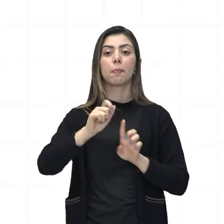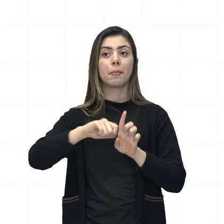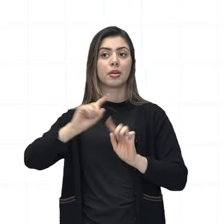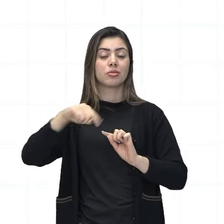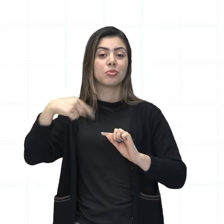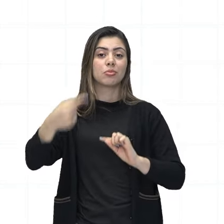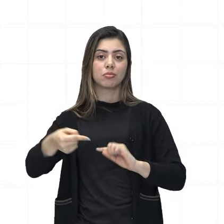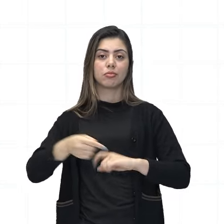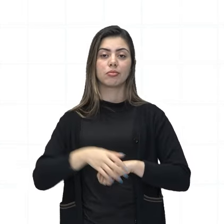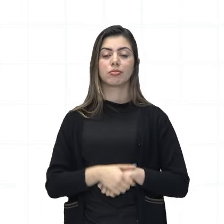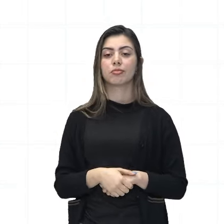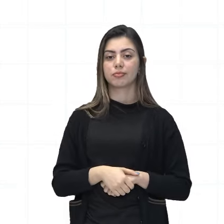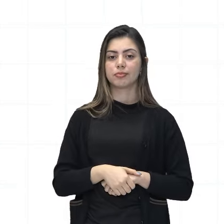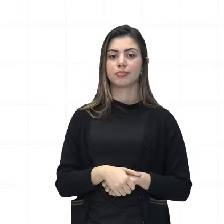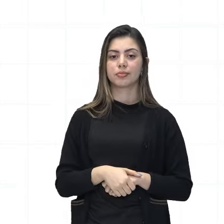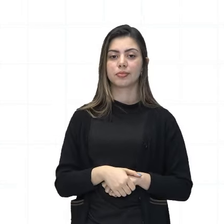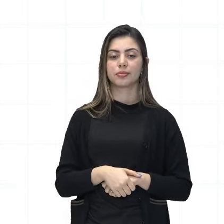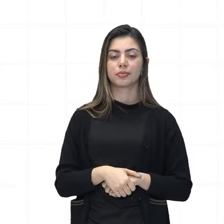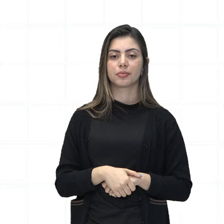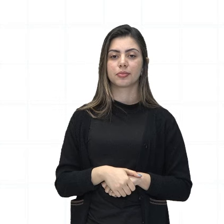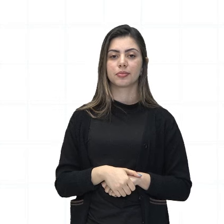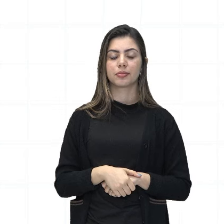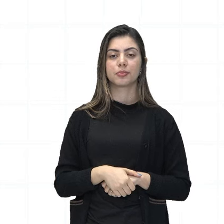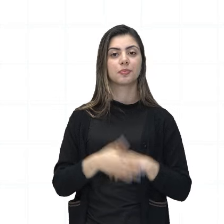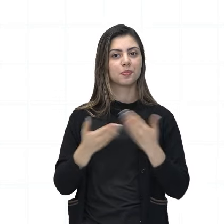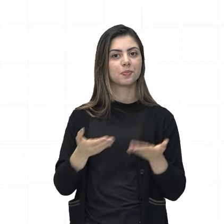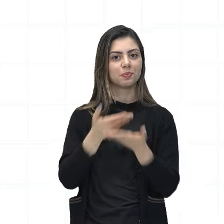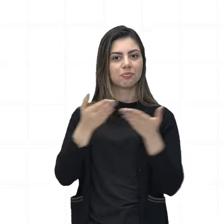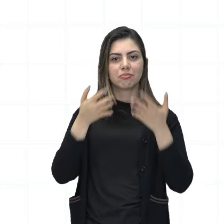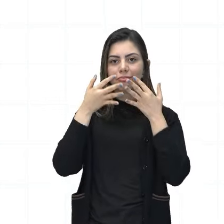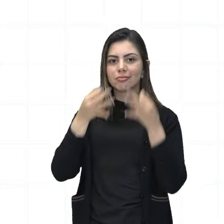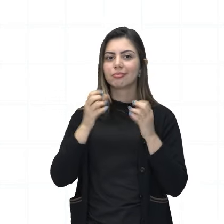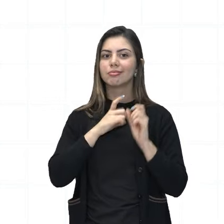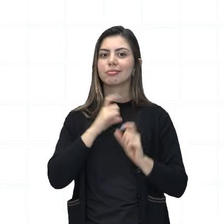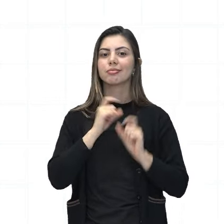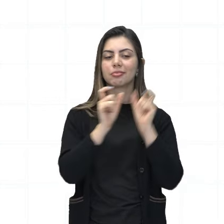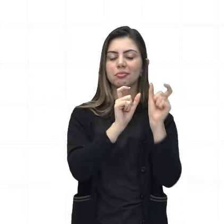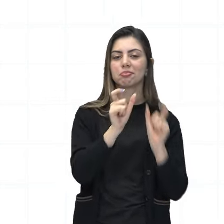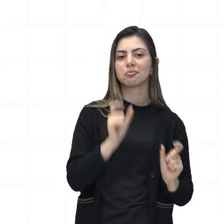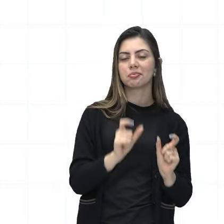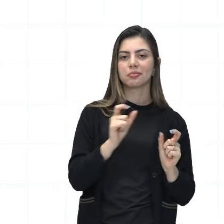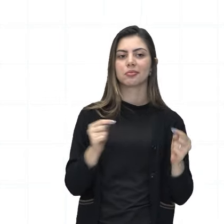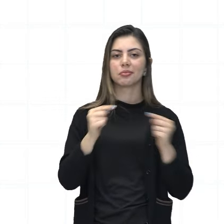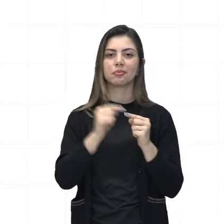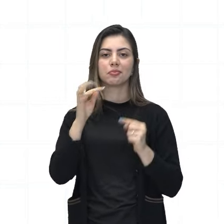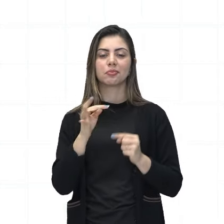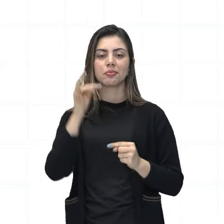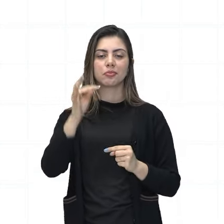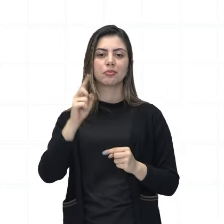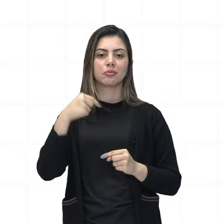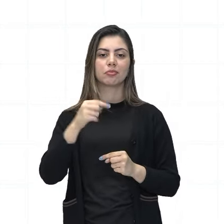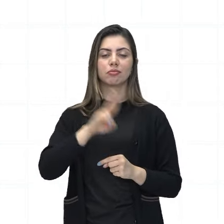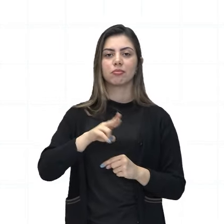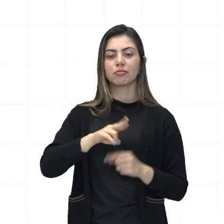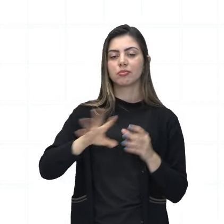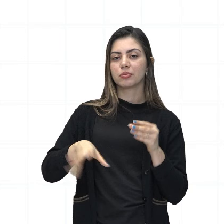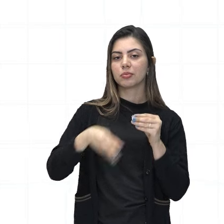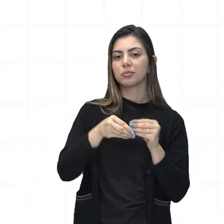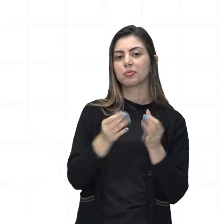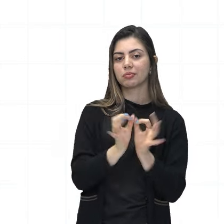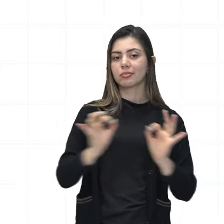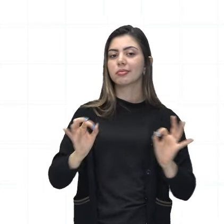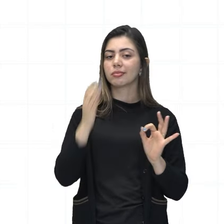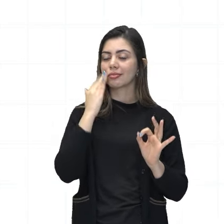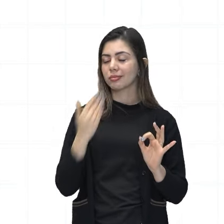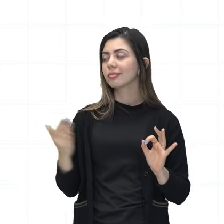No próximo mês. Então, olha só, as expressões de futuro, que em geral a gente utiliza como complemento das frases, são essas